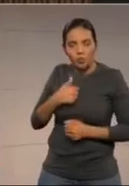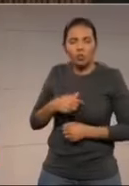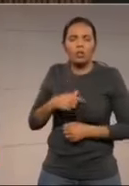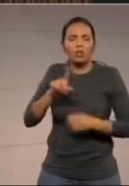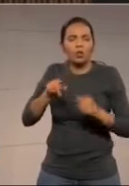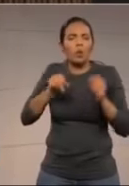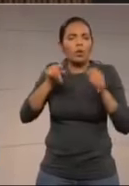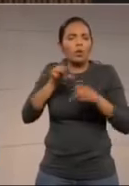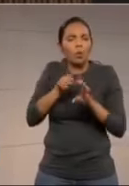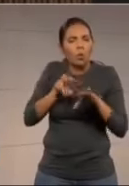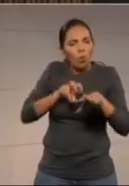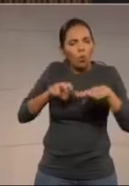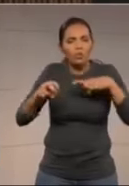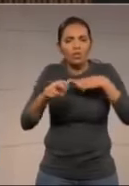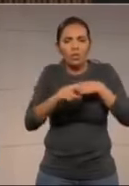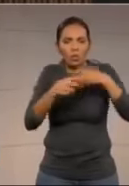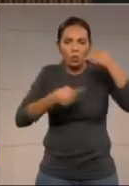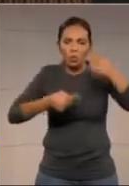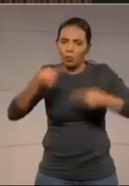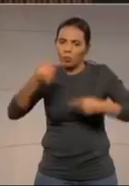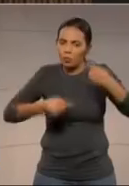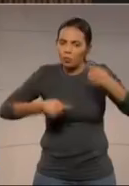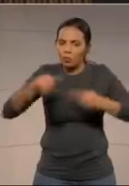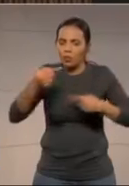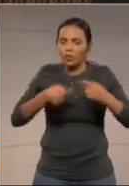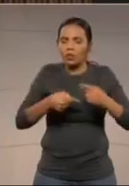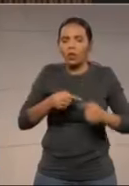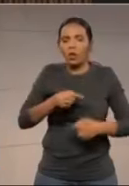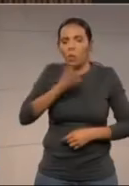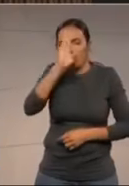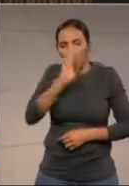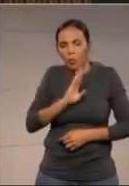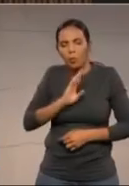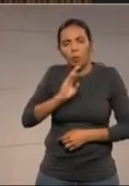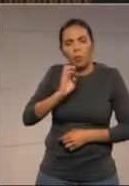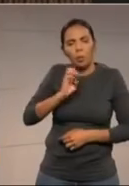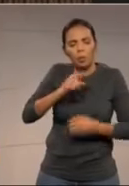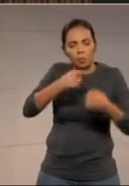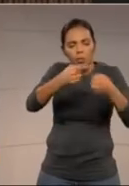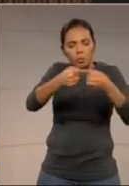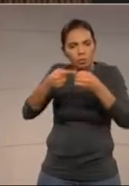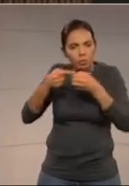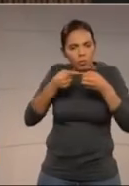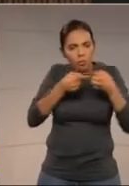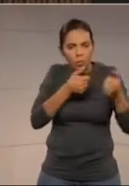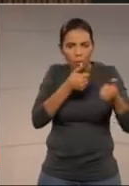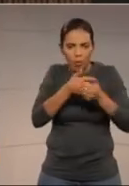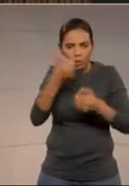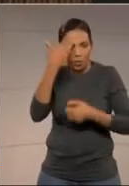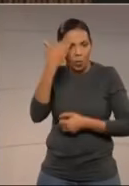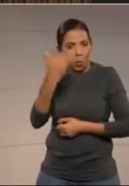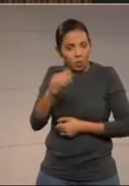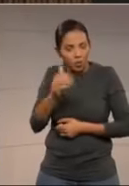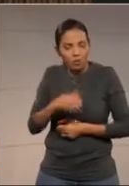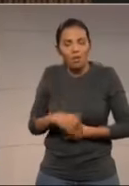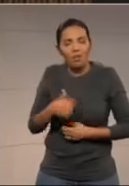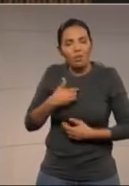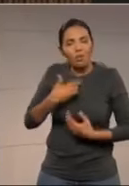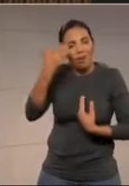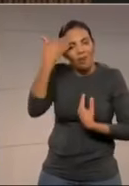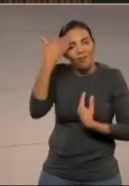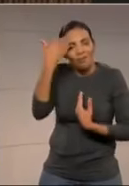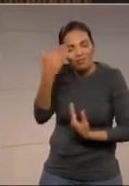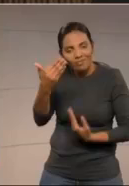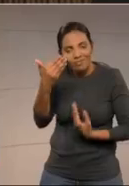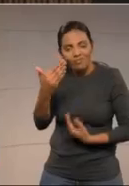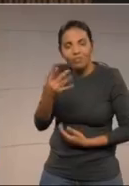de políticas públicas na região metropolitana de Curitiba. Quero já de antemão agradecer a presença do